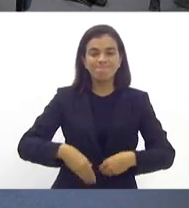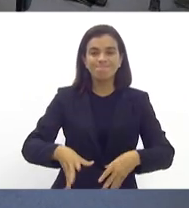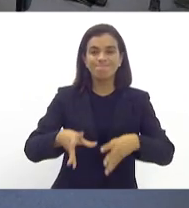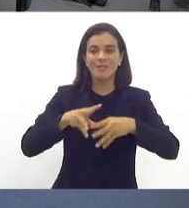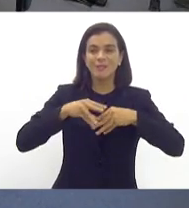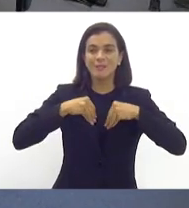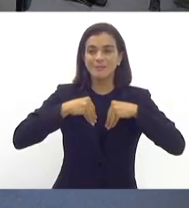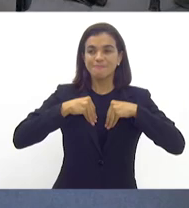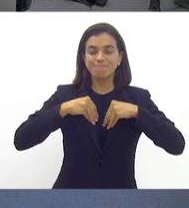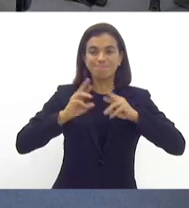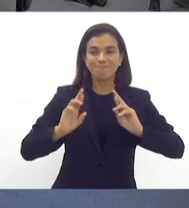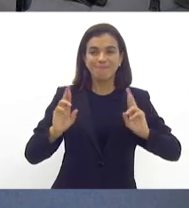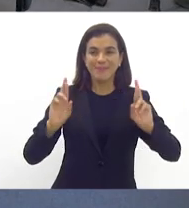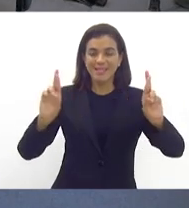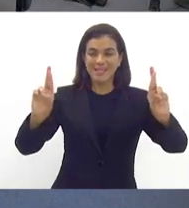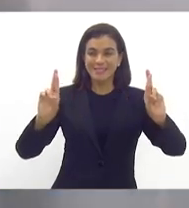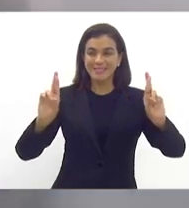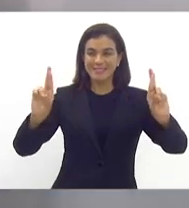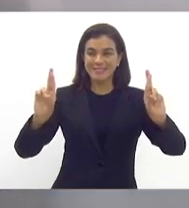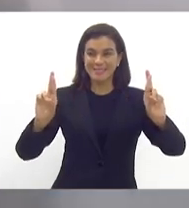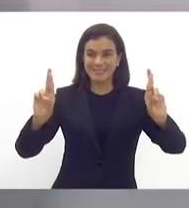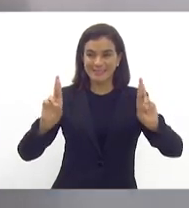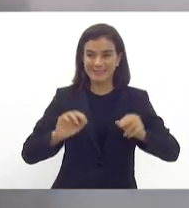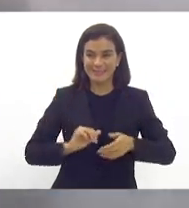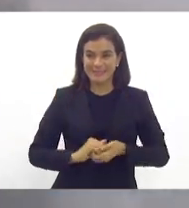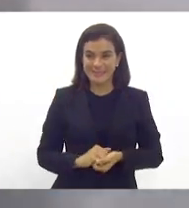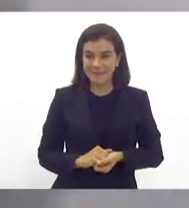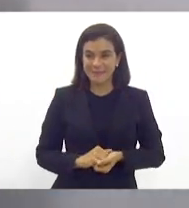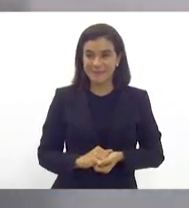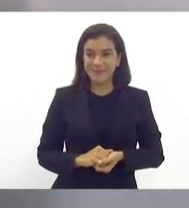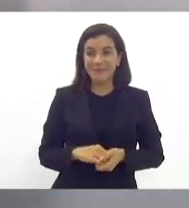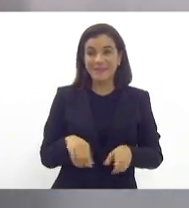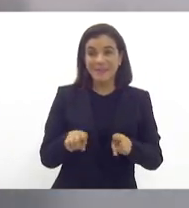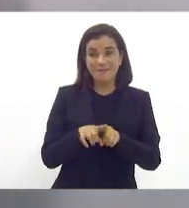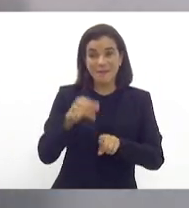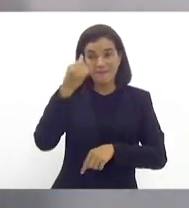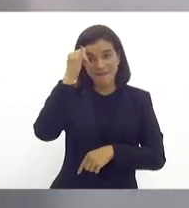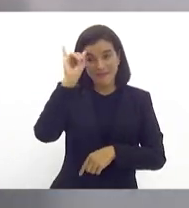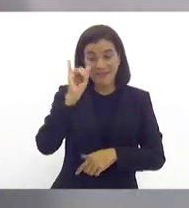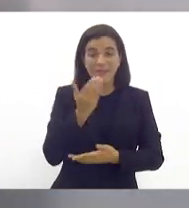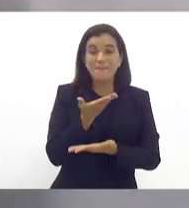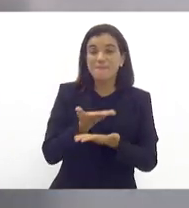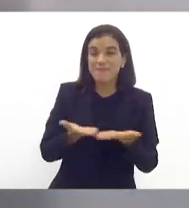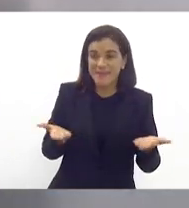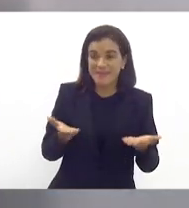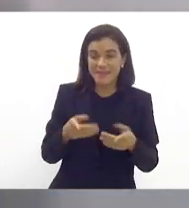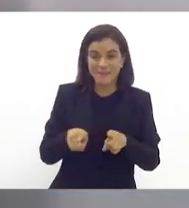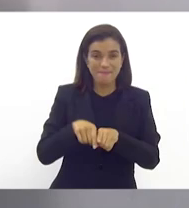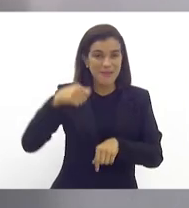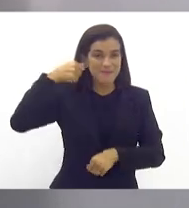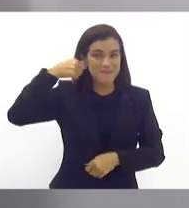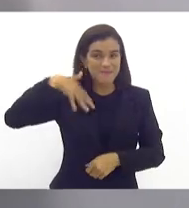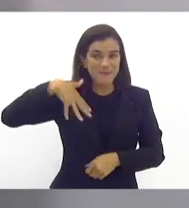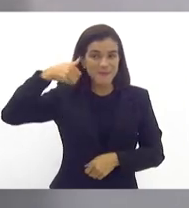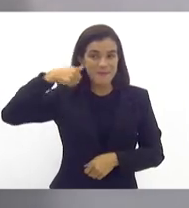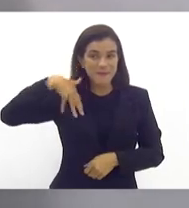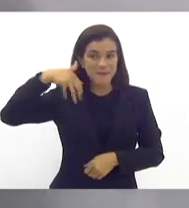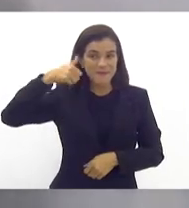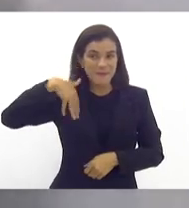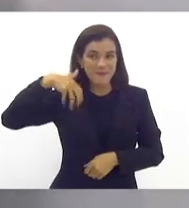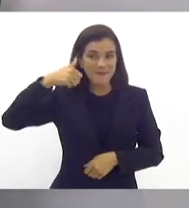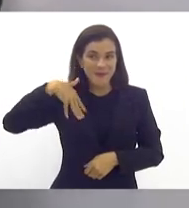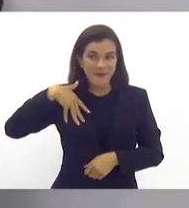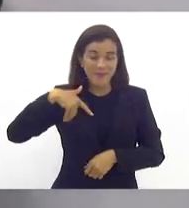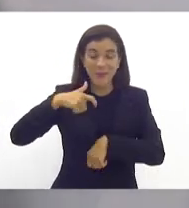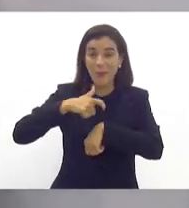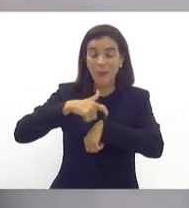né ao mesmo tempo em que E aí para não perder também a fazer aqui minha audiodescrição porque eu tô num afã de falar e